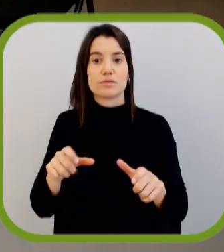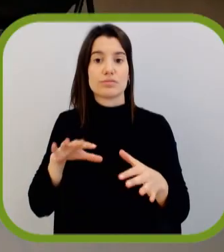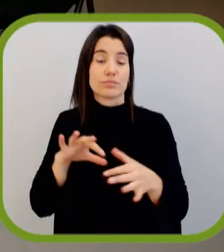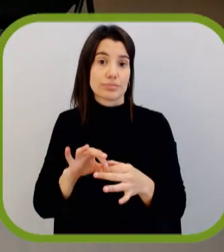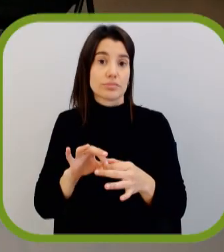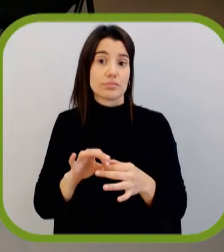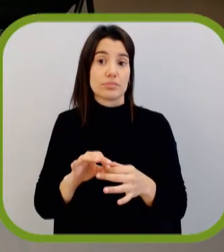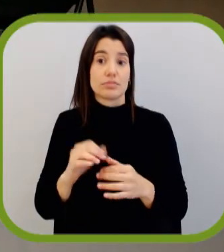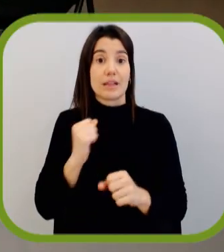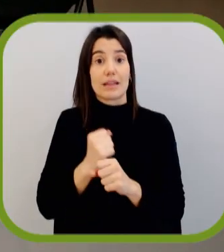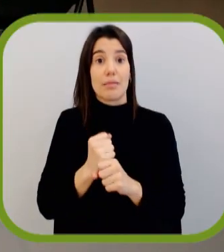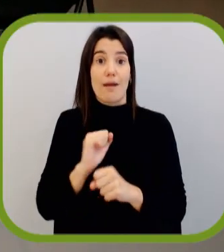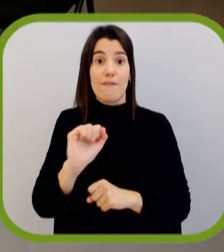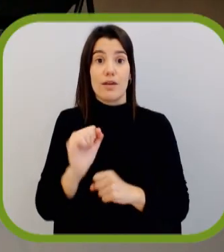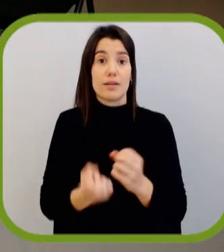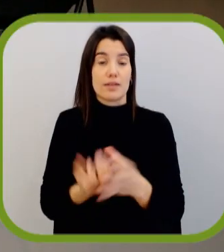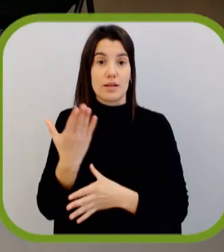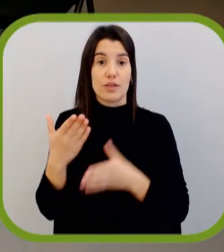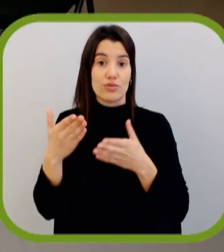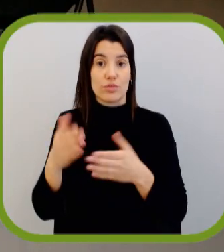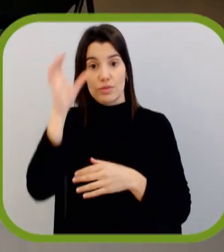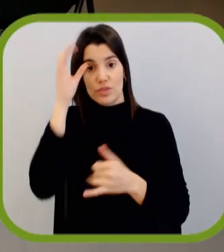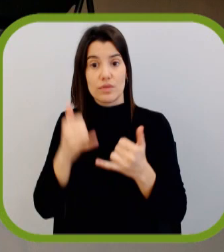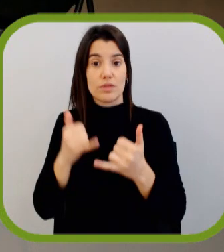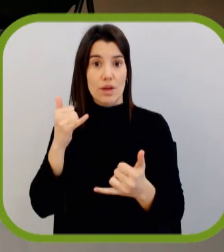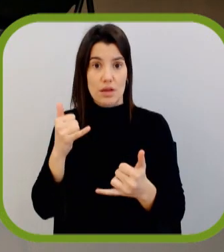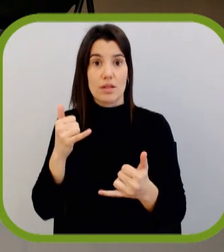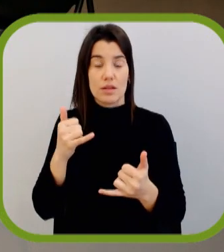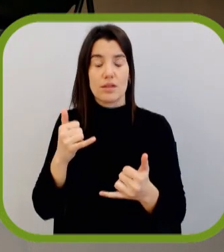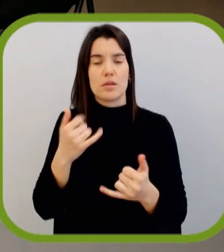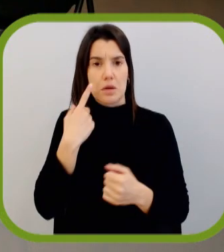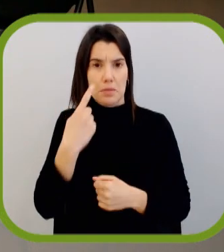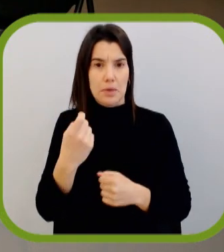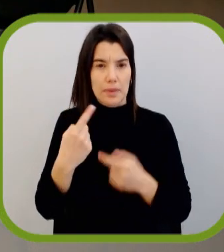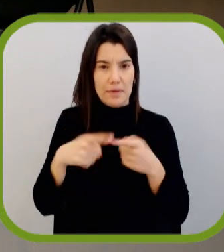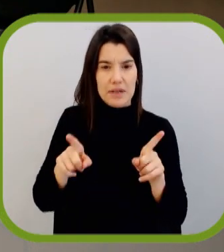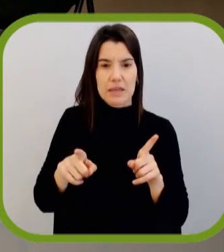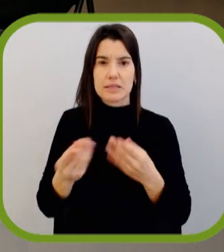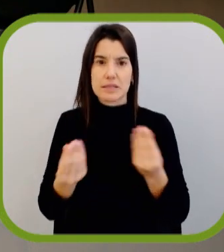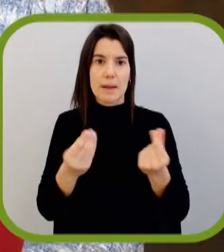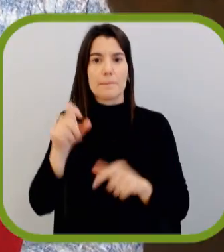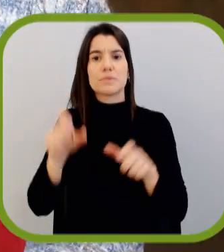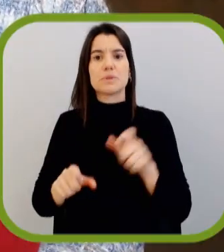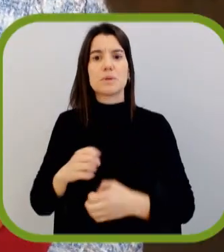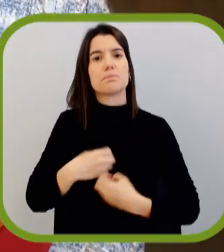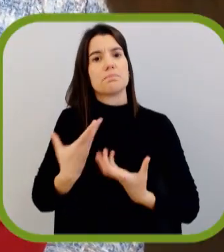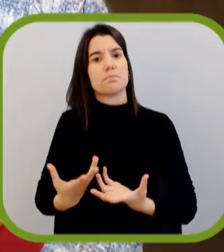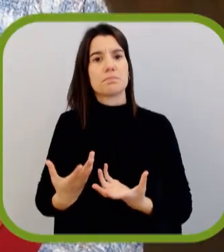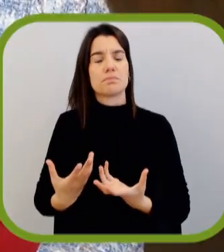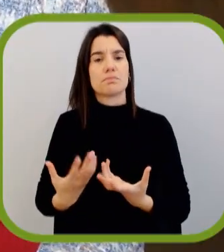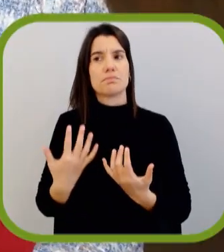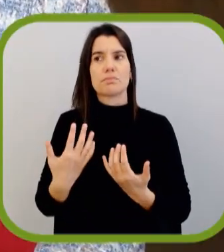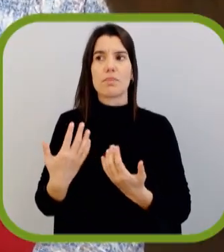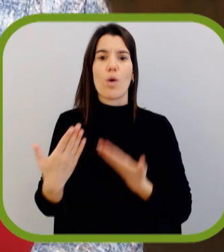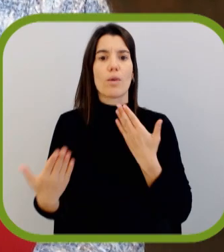pessoas face às suas obras criadas com a ajuda da inteligência artificial? Notou alguma diferença nas reações